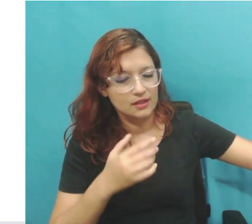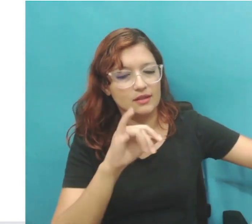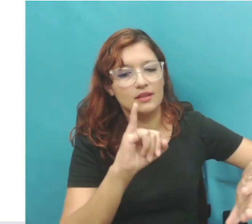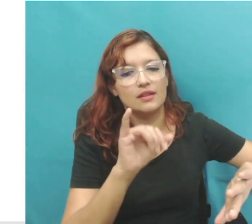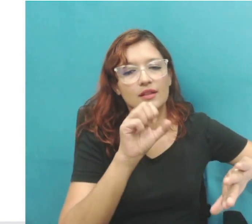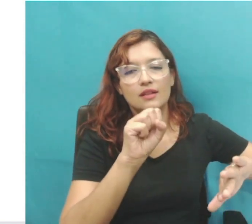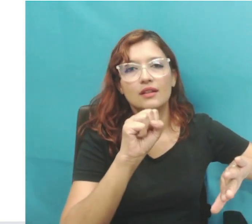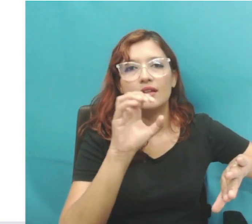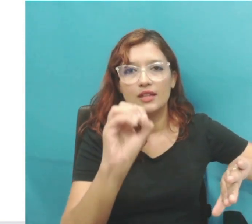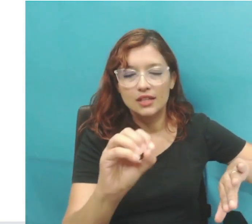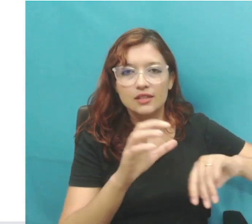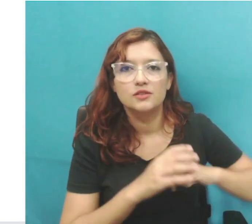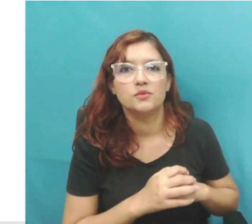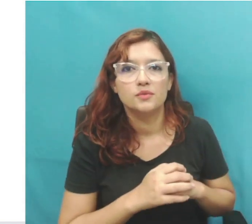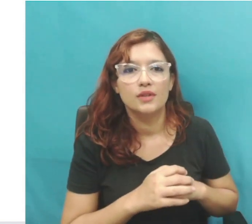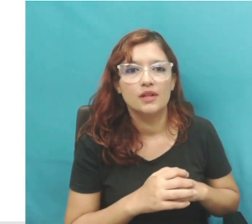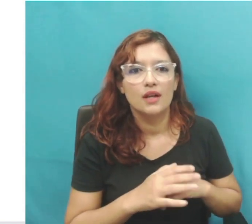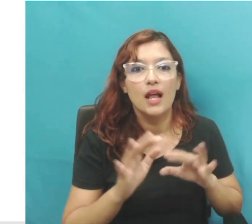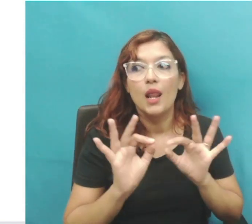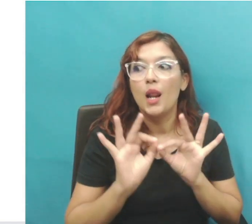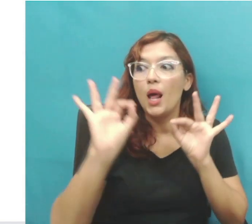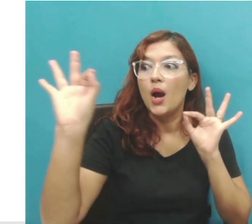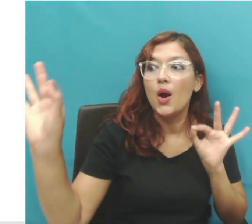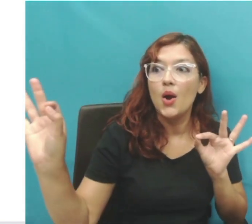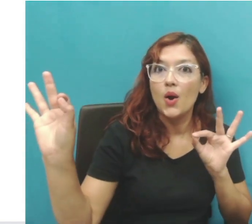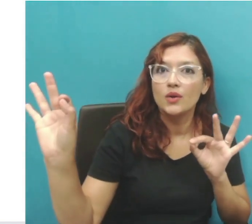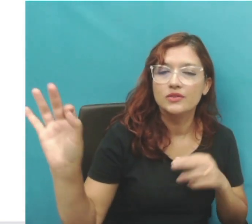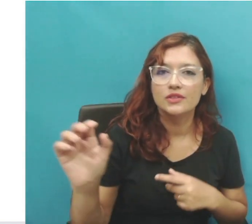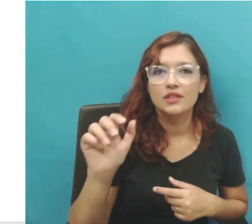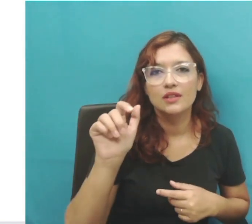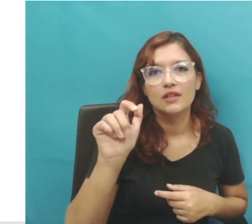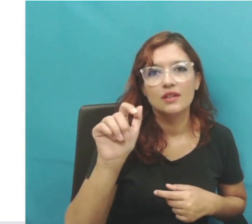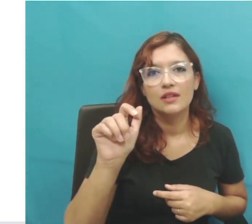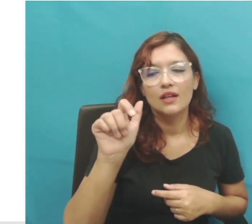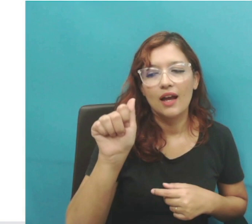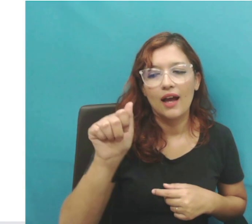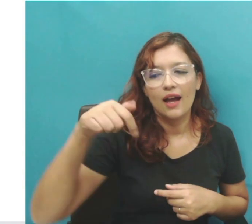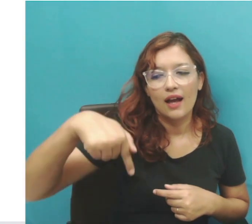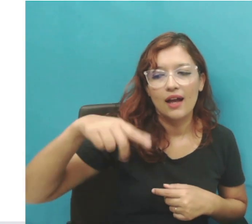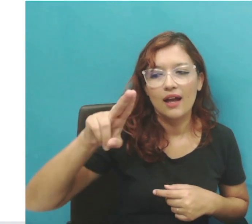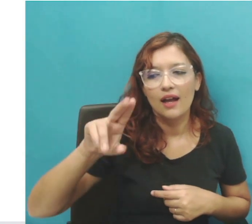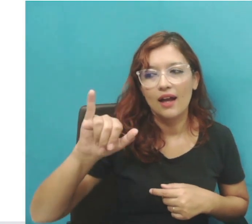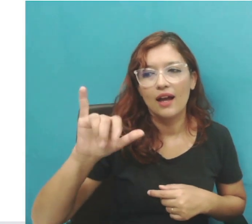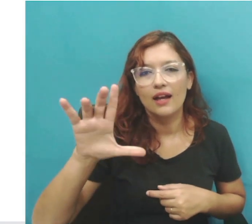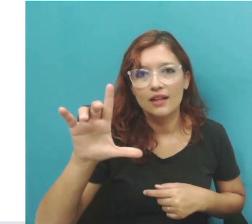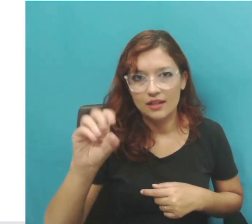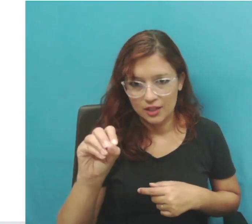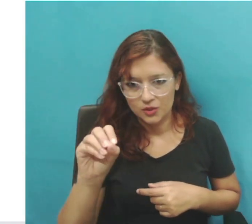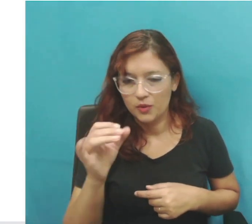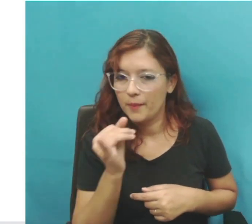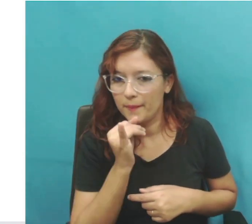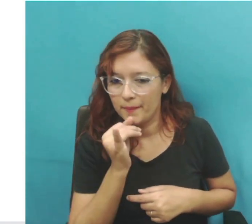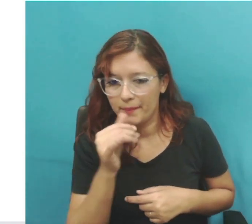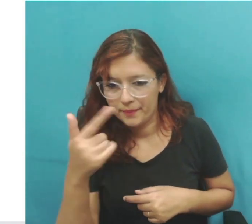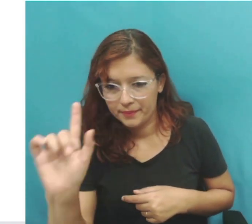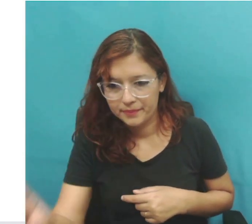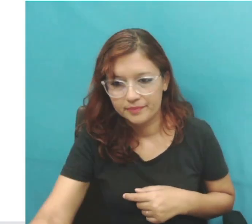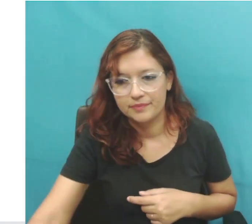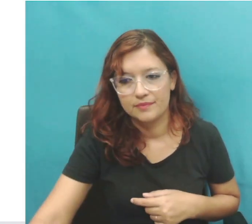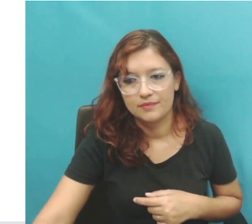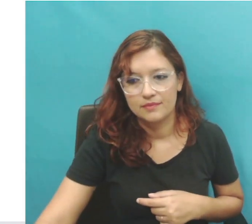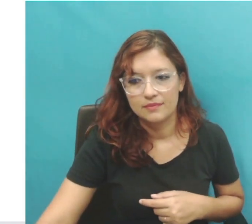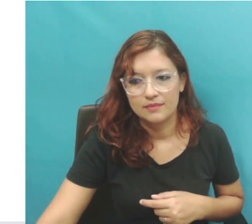isto. Se é algo que está distante de mim, isso. Se está bem longe,